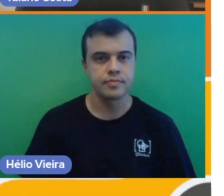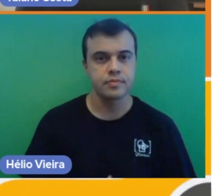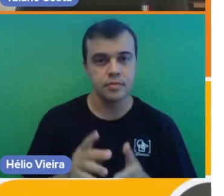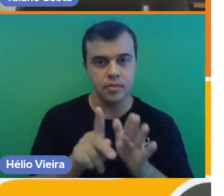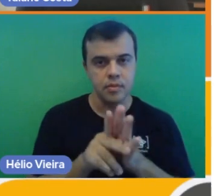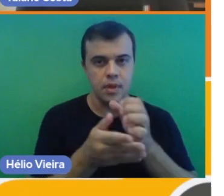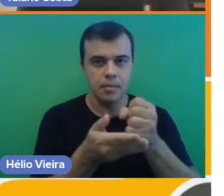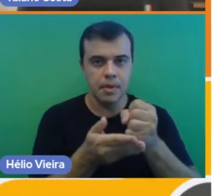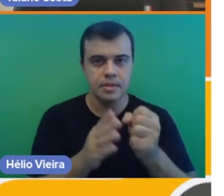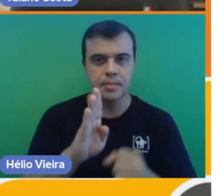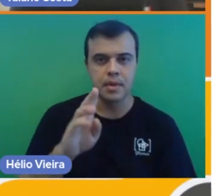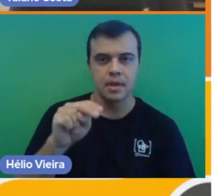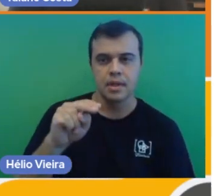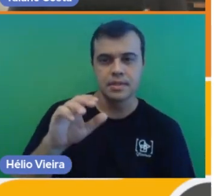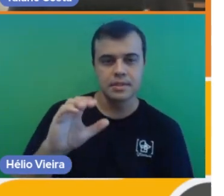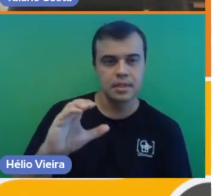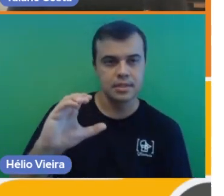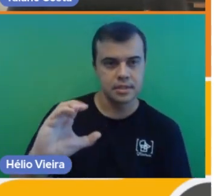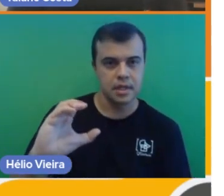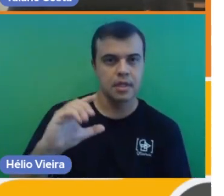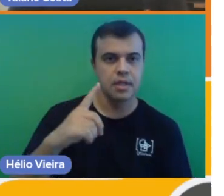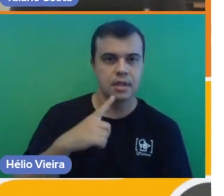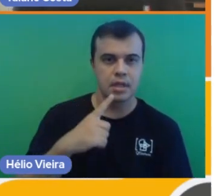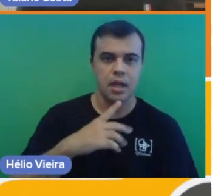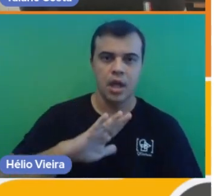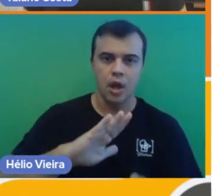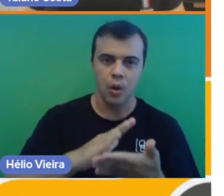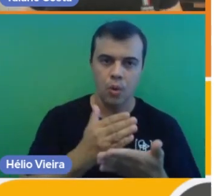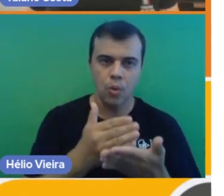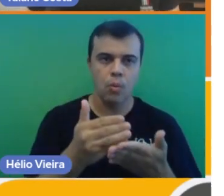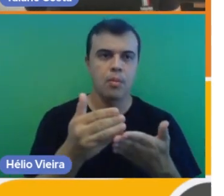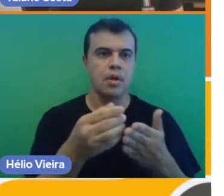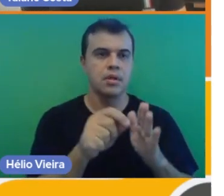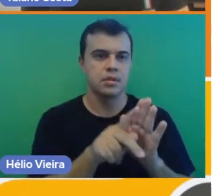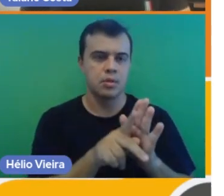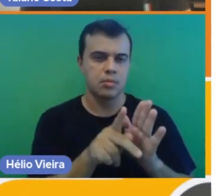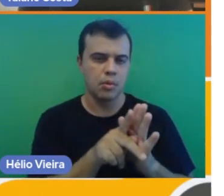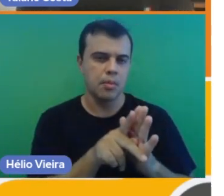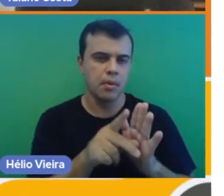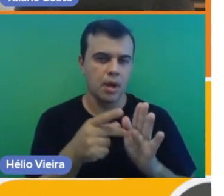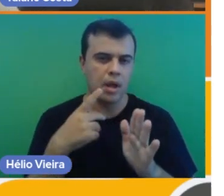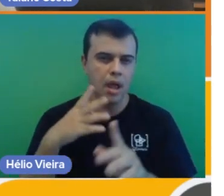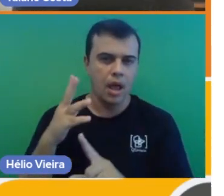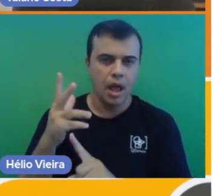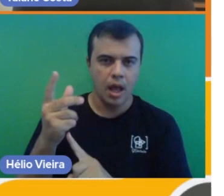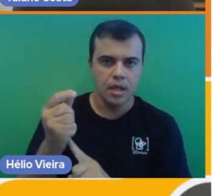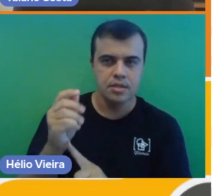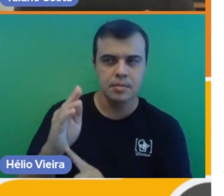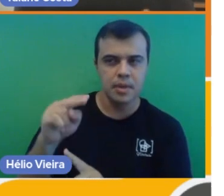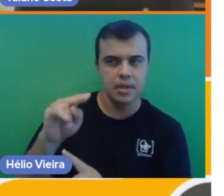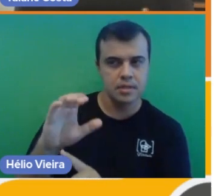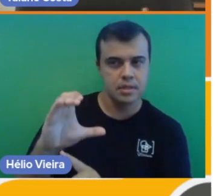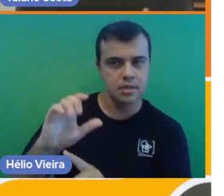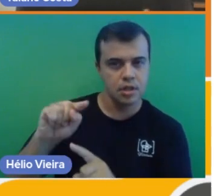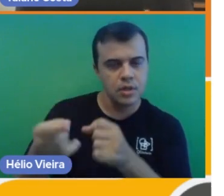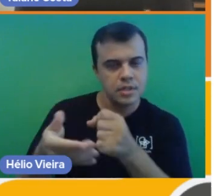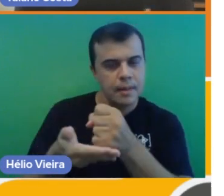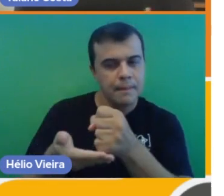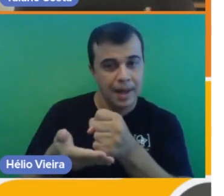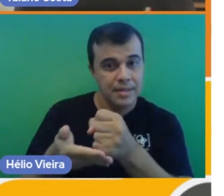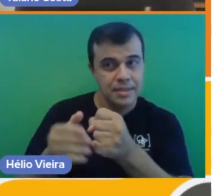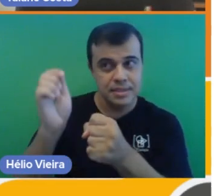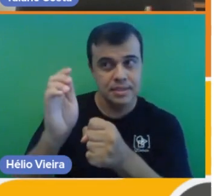na BNCC. Então, a gente tem aqui algumas competências das artes visuais na BNCC, que é a nossa Base